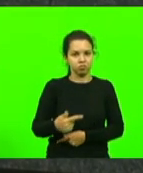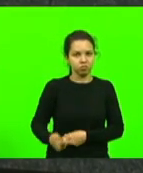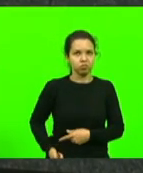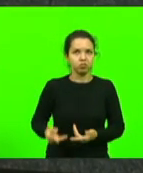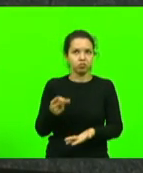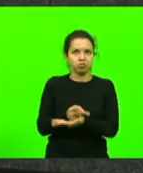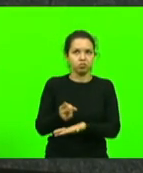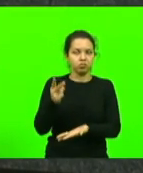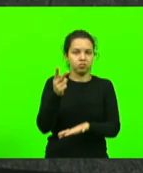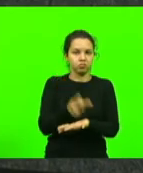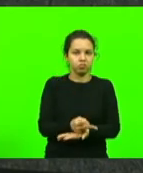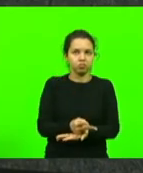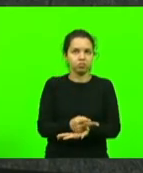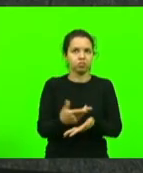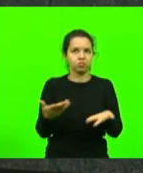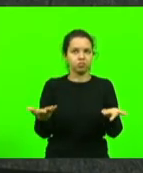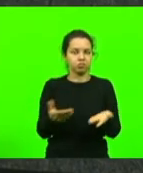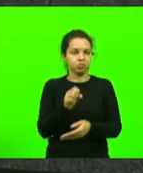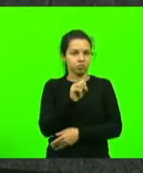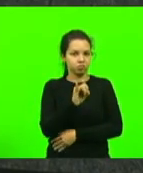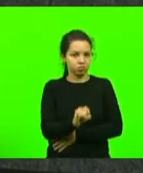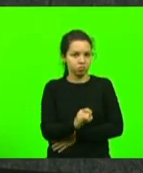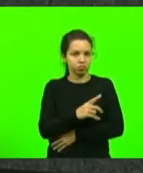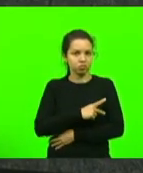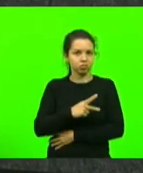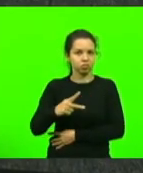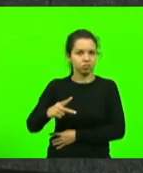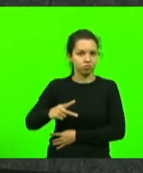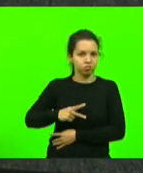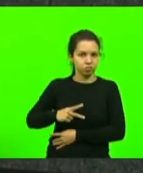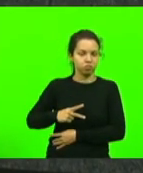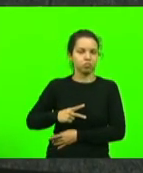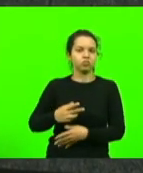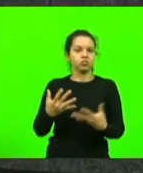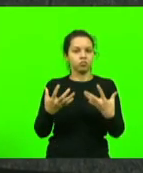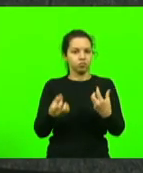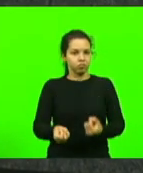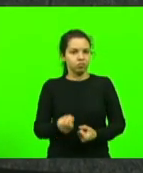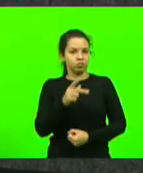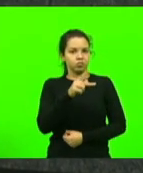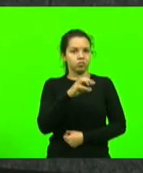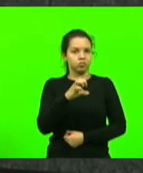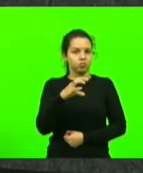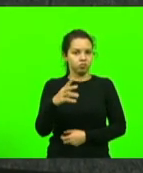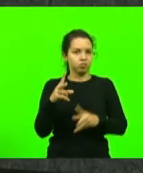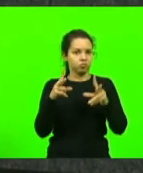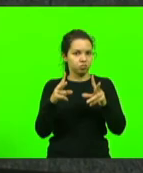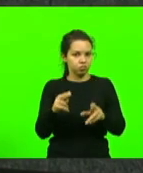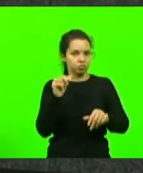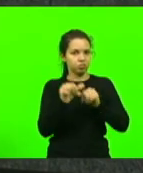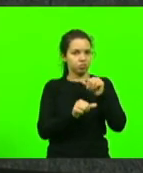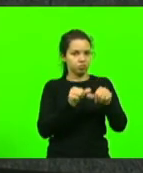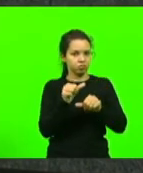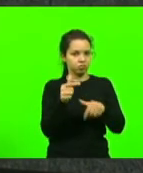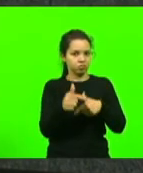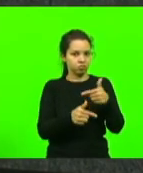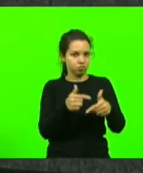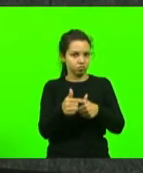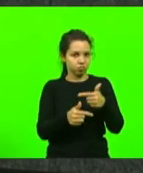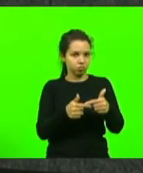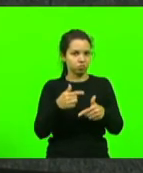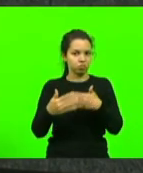sempre fazer esse enfrentamento Agora se a população engolir essa PEC como engoliu a reforma trabalhista que não gerou o resultado